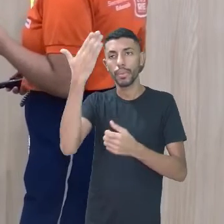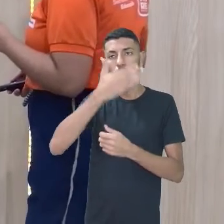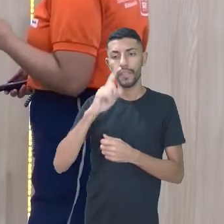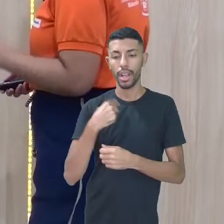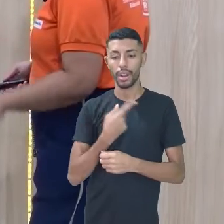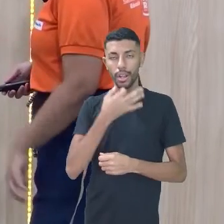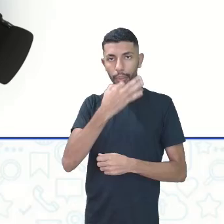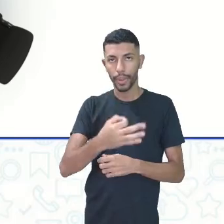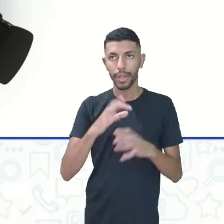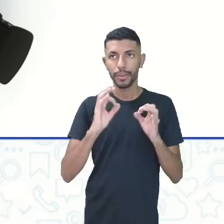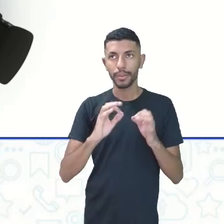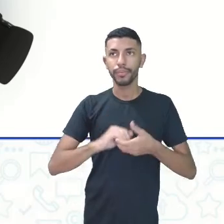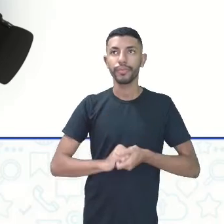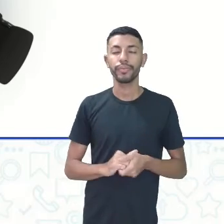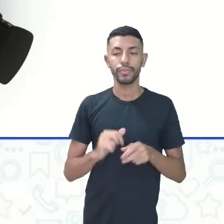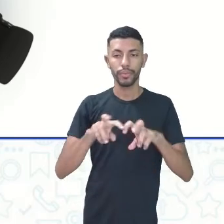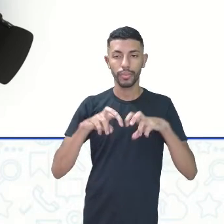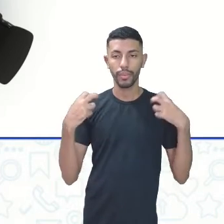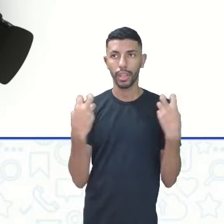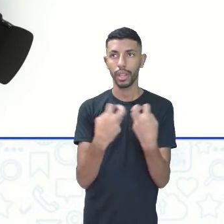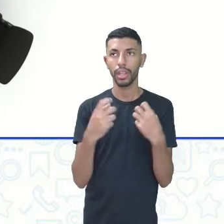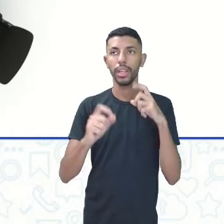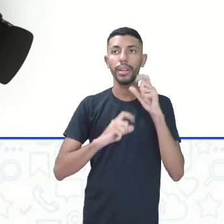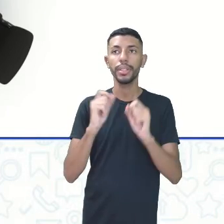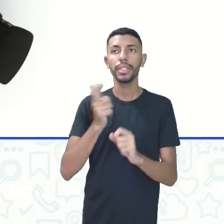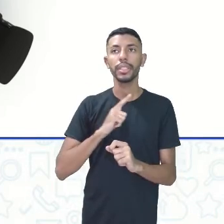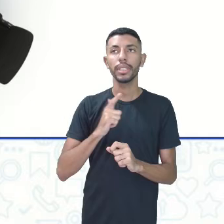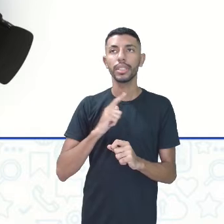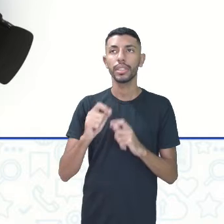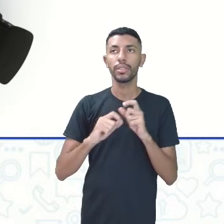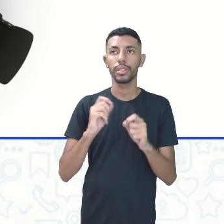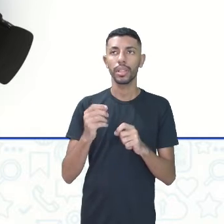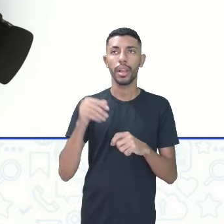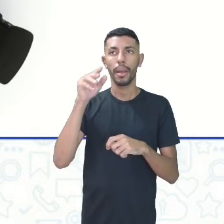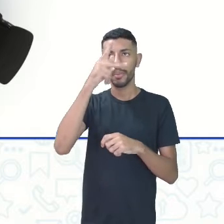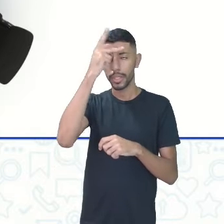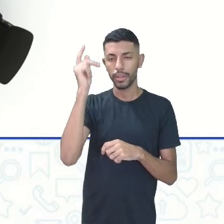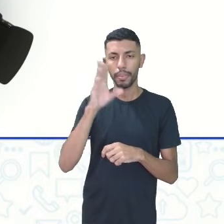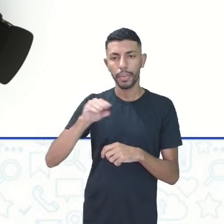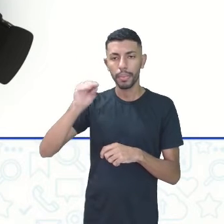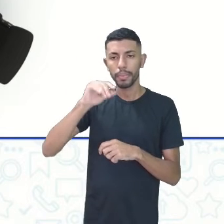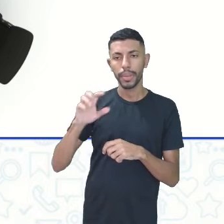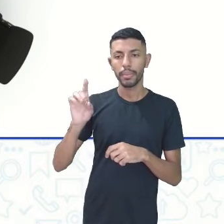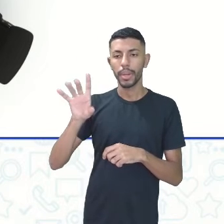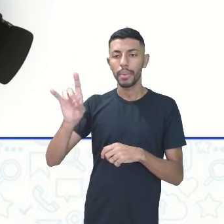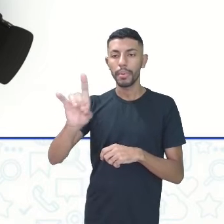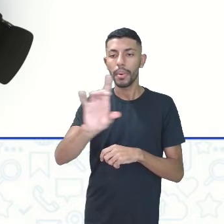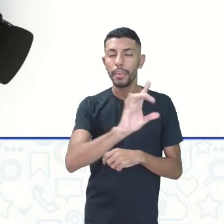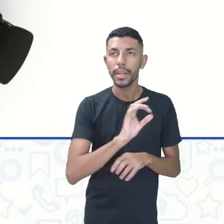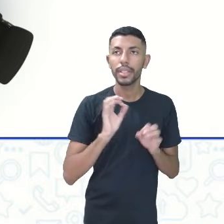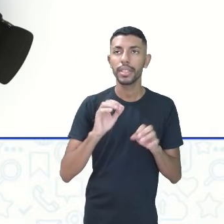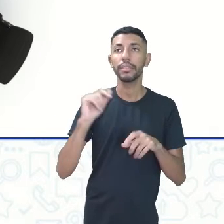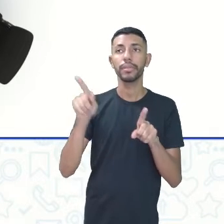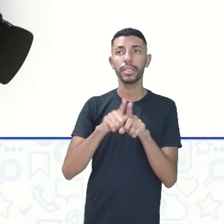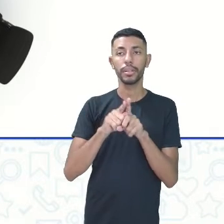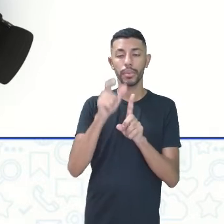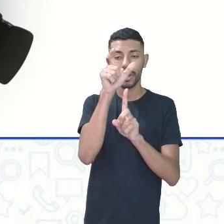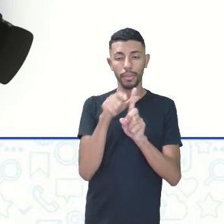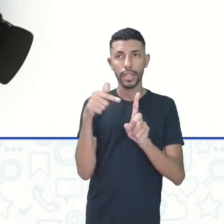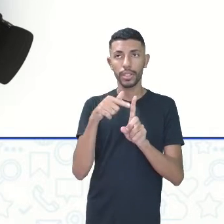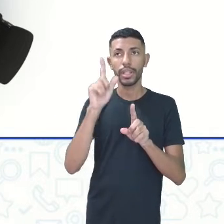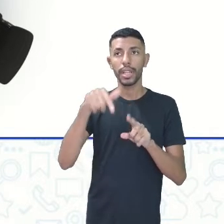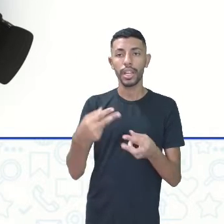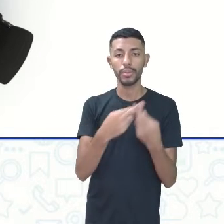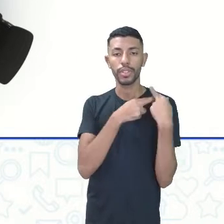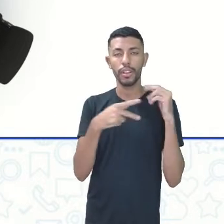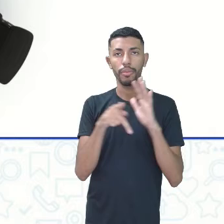A mesa redonda se configura pelo rodízio de falas e pela presença de um moderador, que é responsável pela distribuição do tempo entre